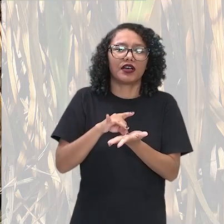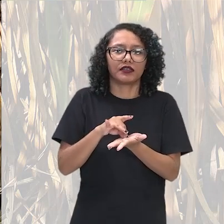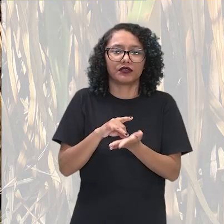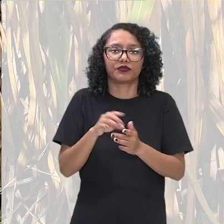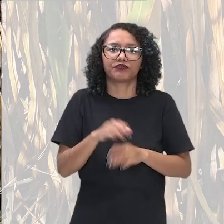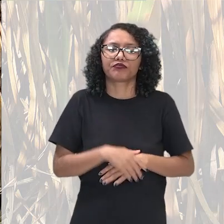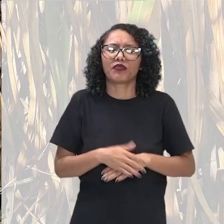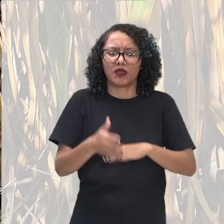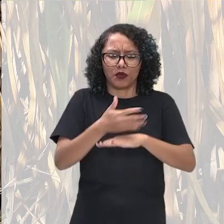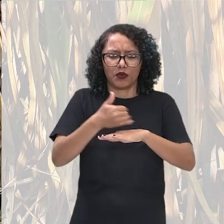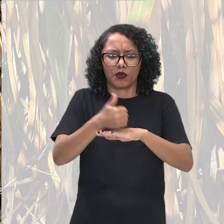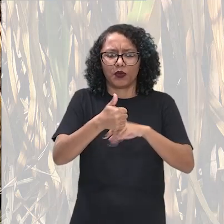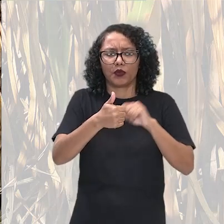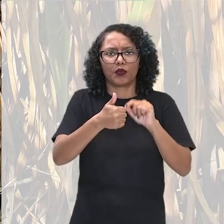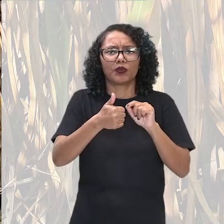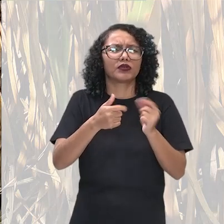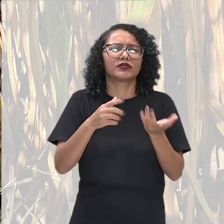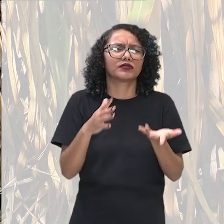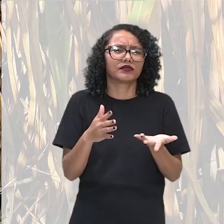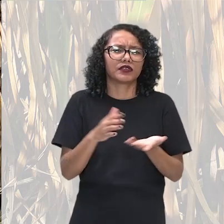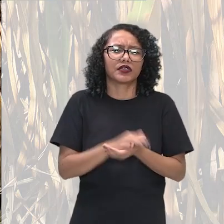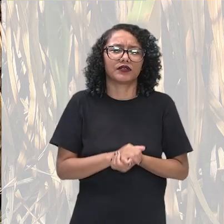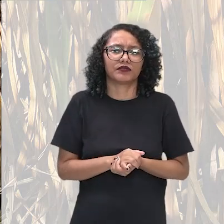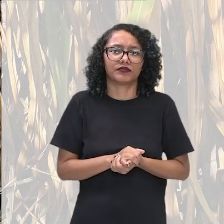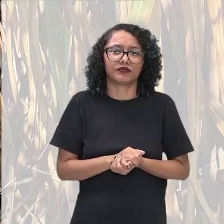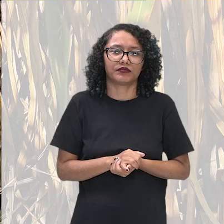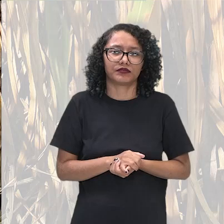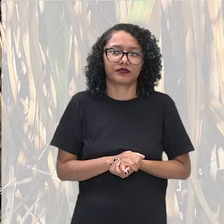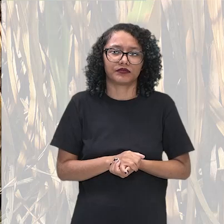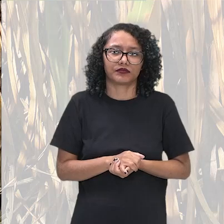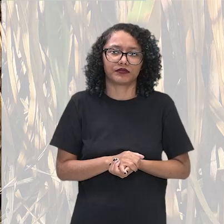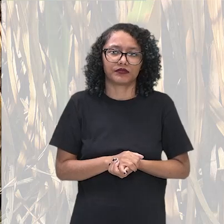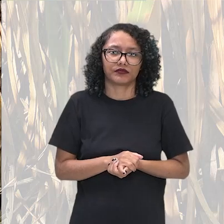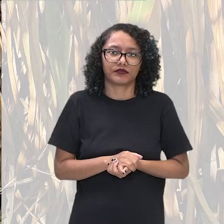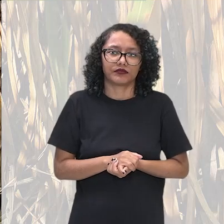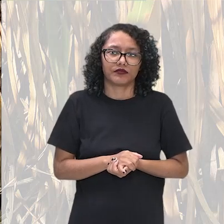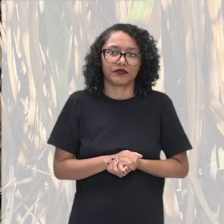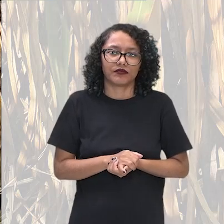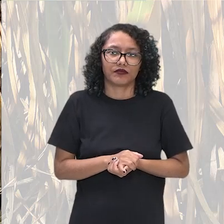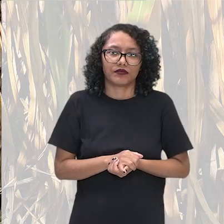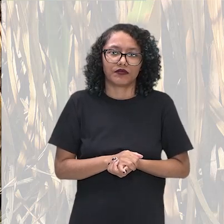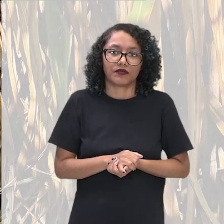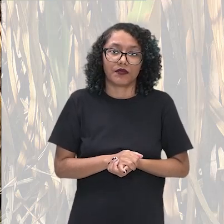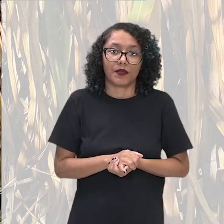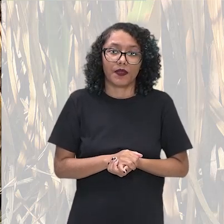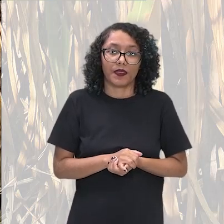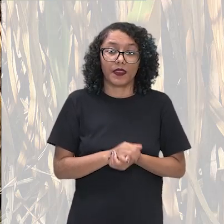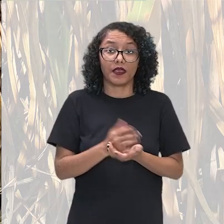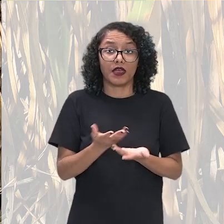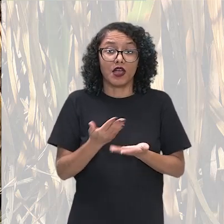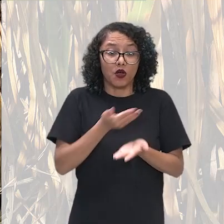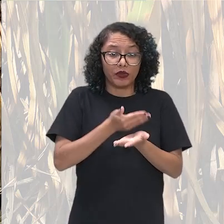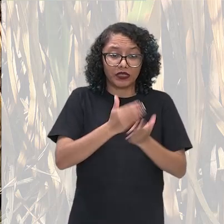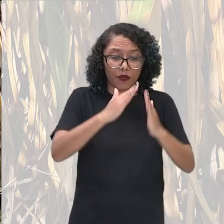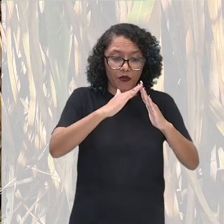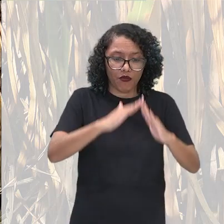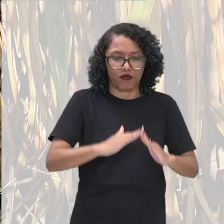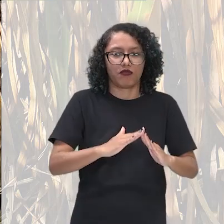dizer o quê? Que as terras começaram a ser resididas, as pessoas começaram a morar